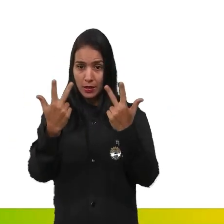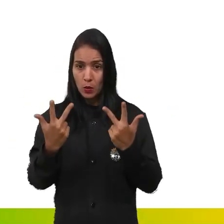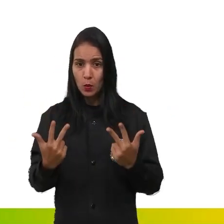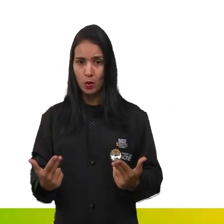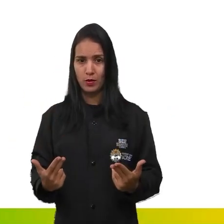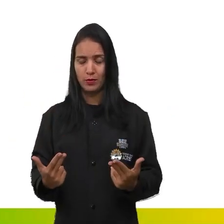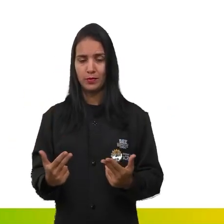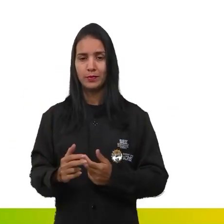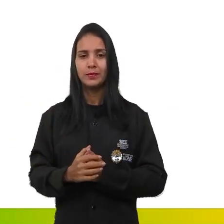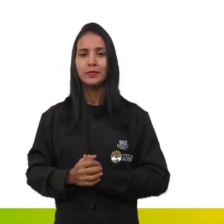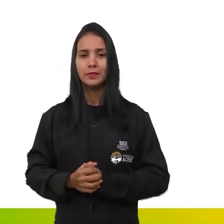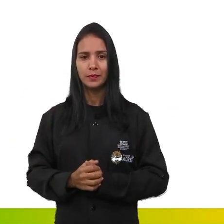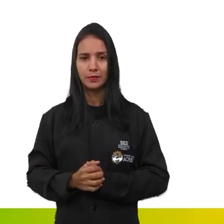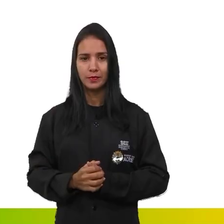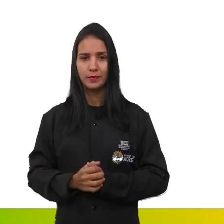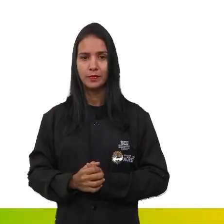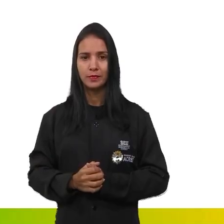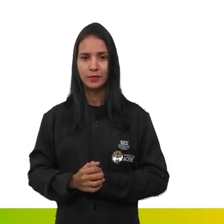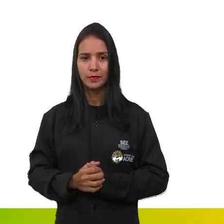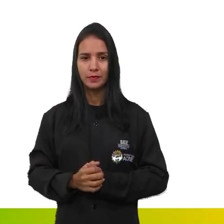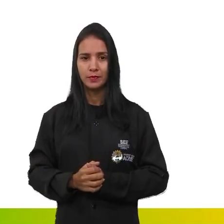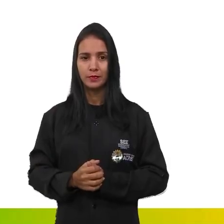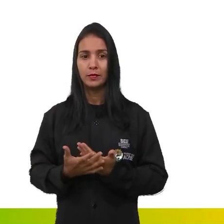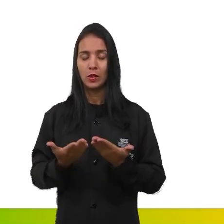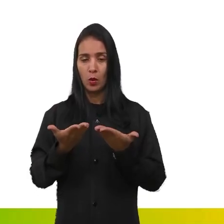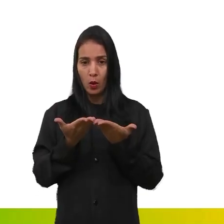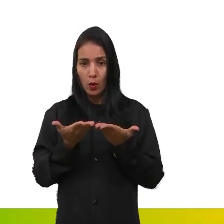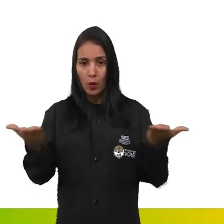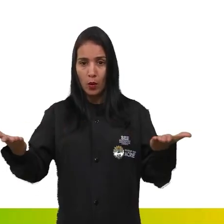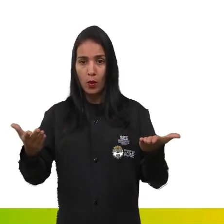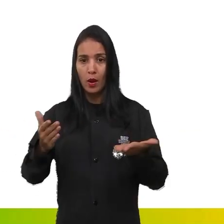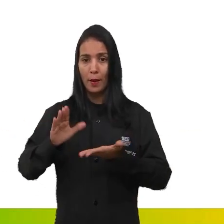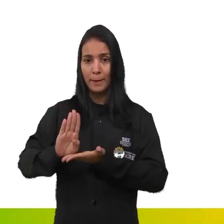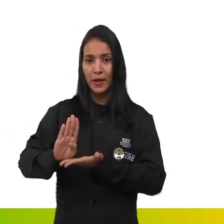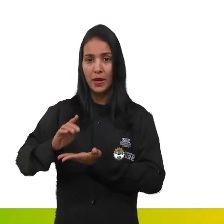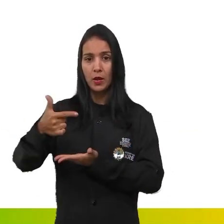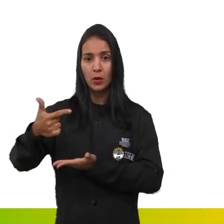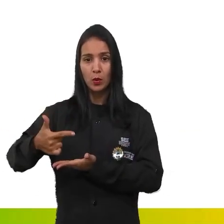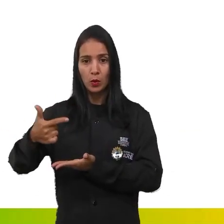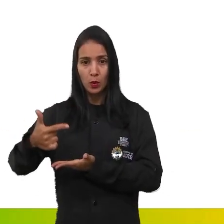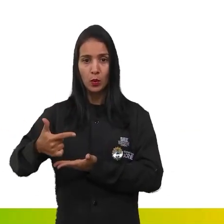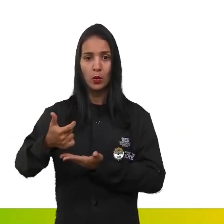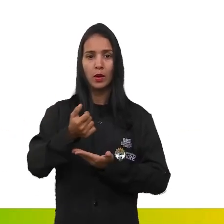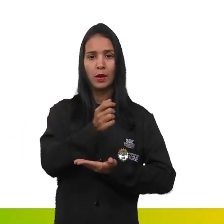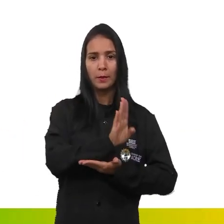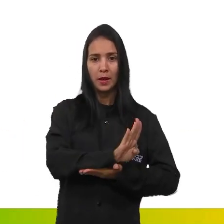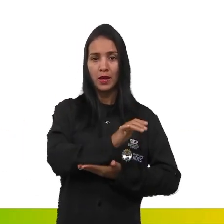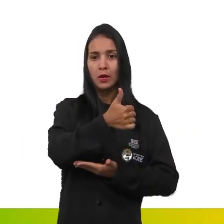área. E eu estou também considerando que eles têm a mesma altura H aqui.